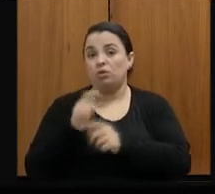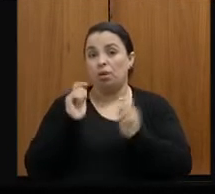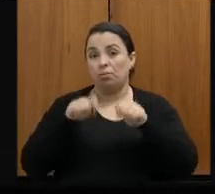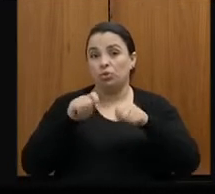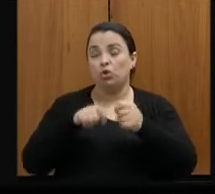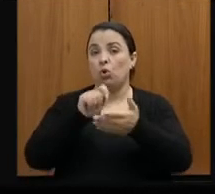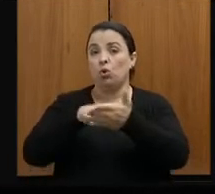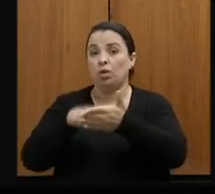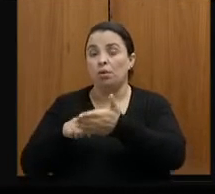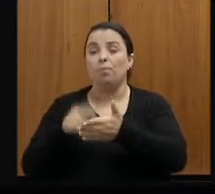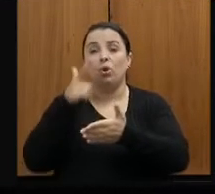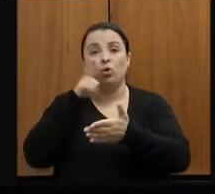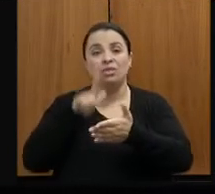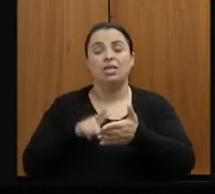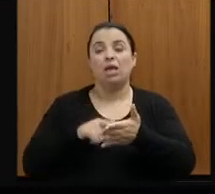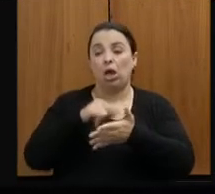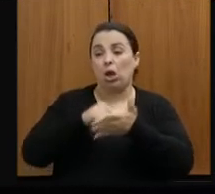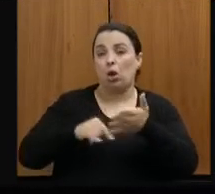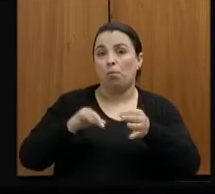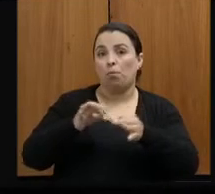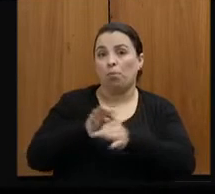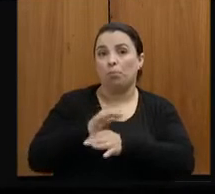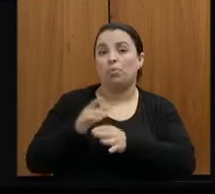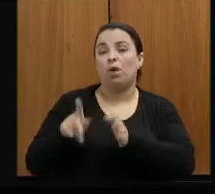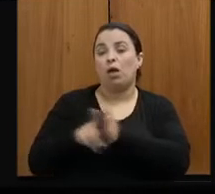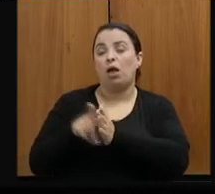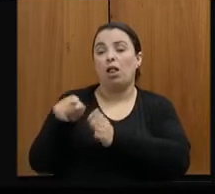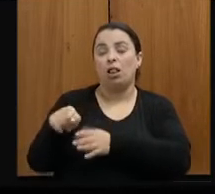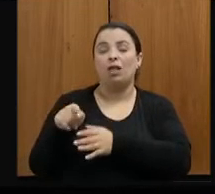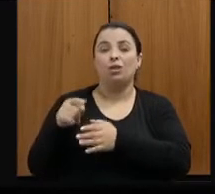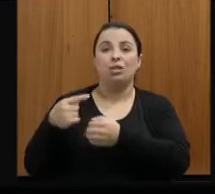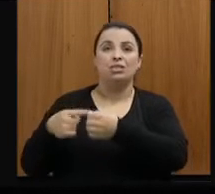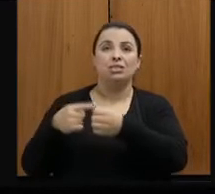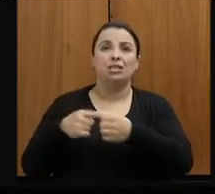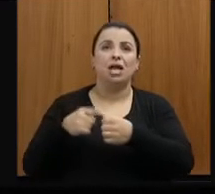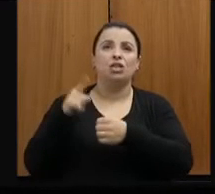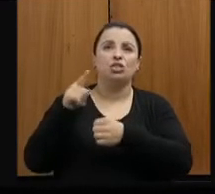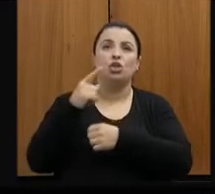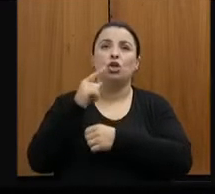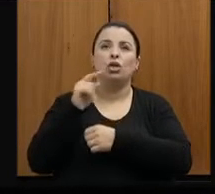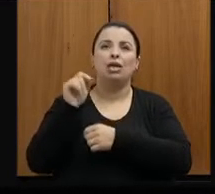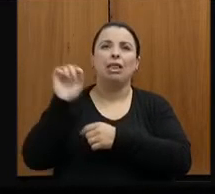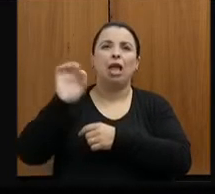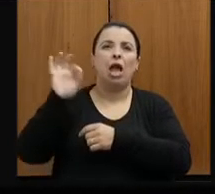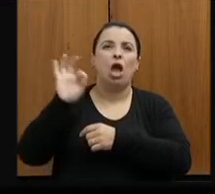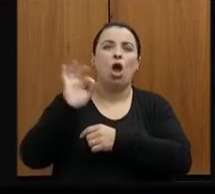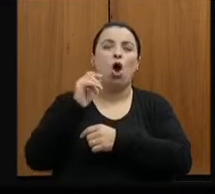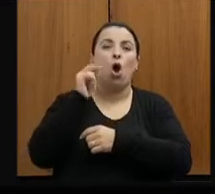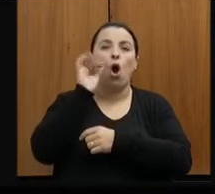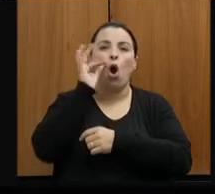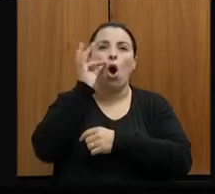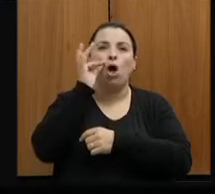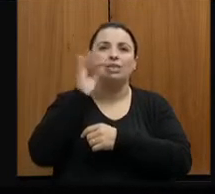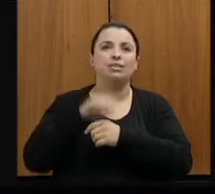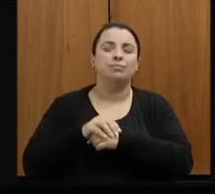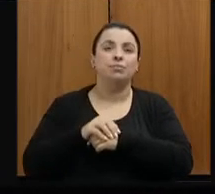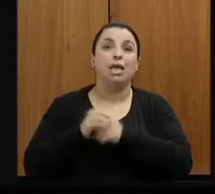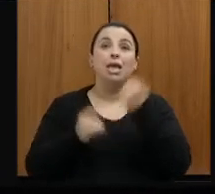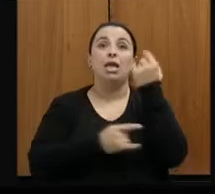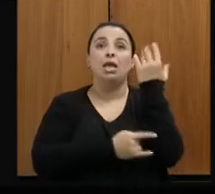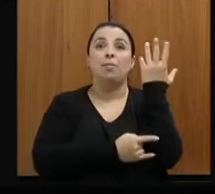esses títulos nos municípios em cor de rosa. Então, gente tem aí o município de Patinga com 1.100 lotes